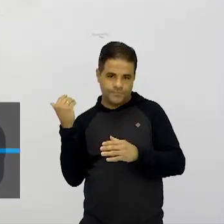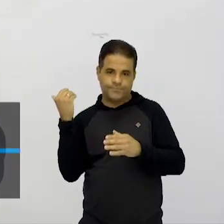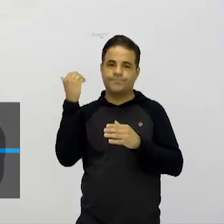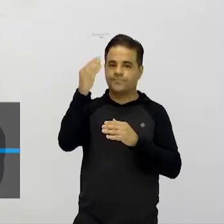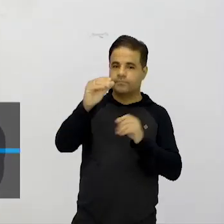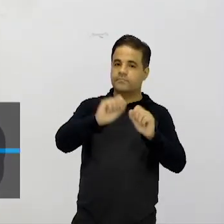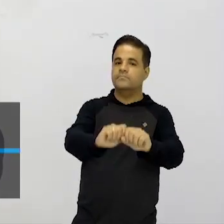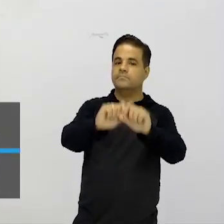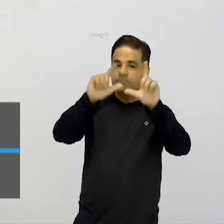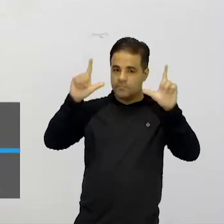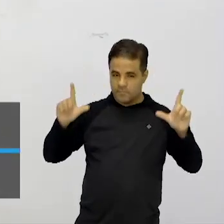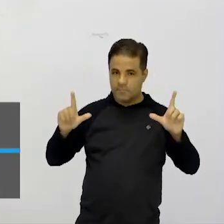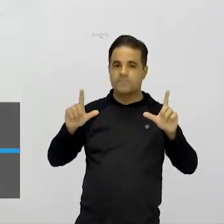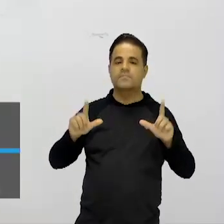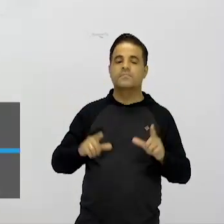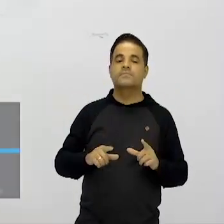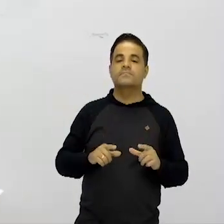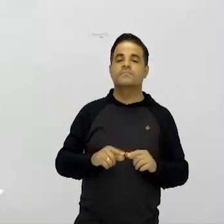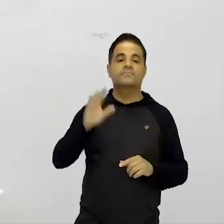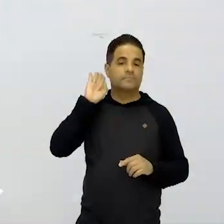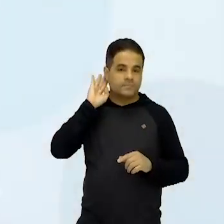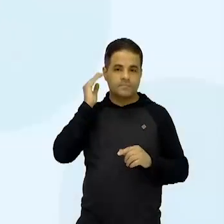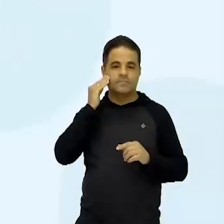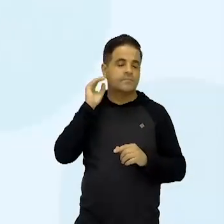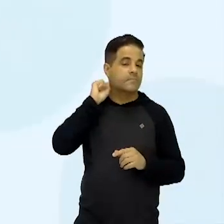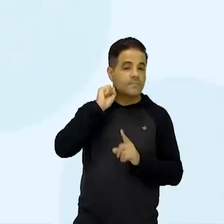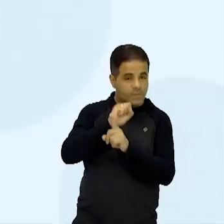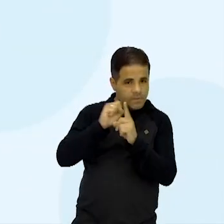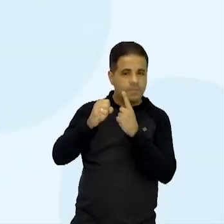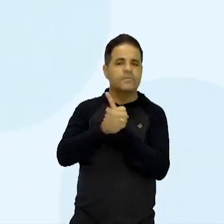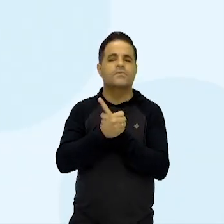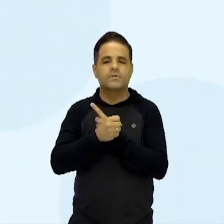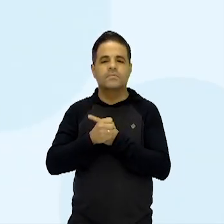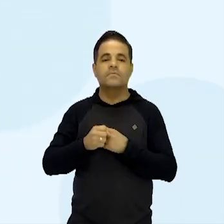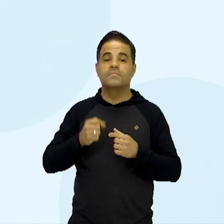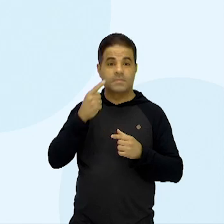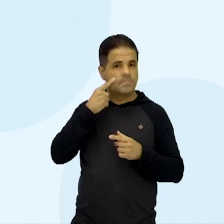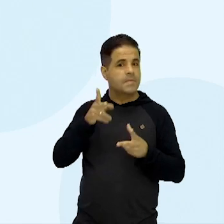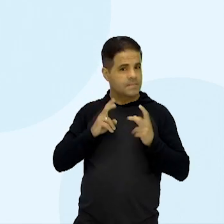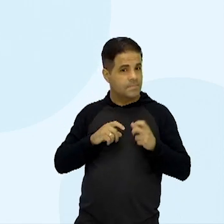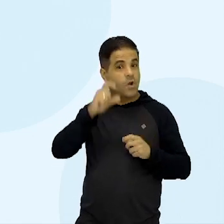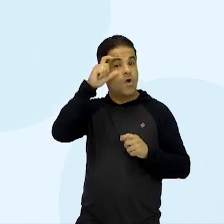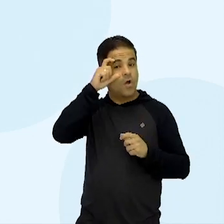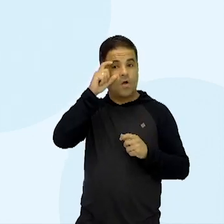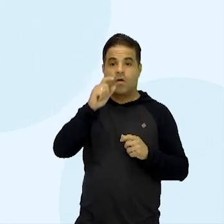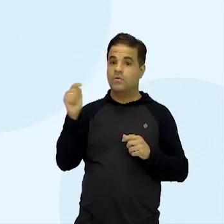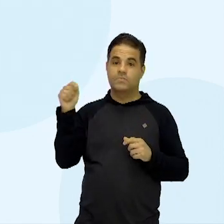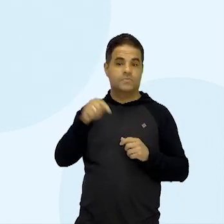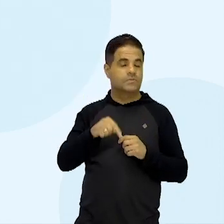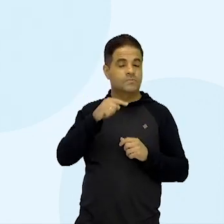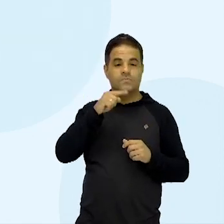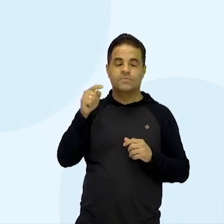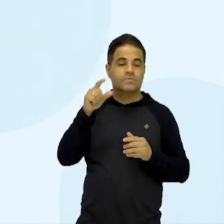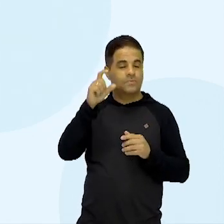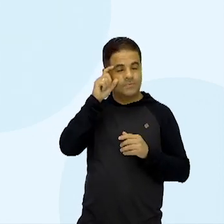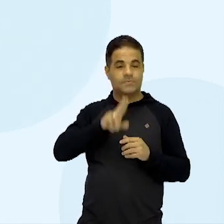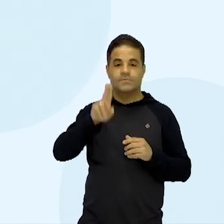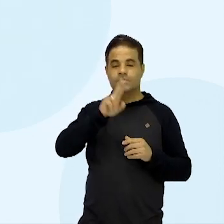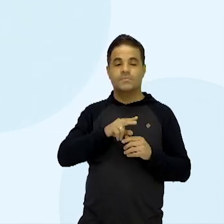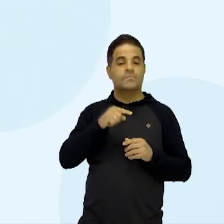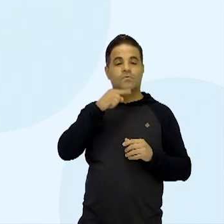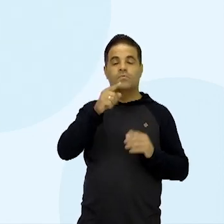na tela a nossa competência socioemocional. Vocês perceberam que eu estou sem óculos hoje, porque eu não consegui,